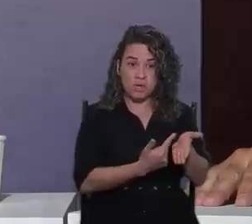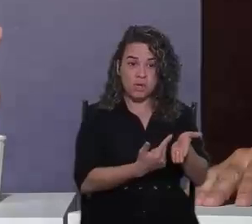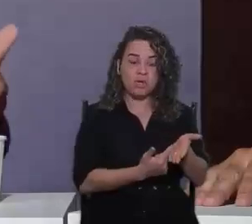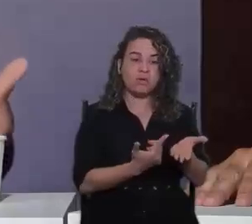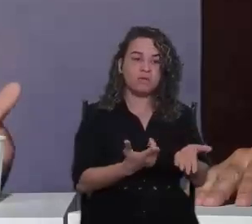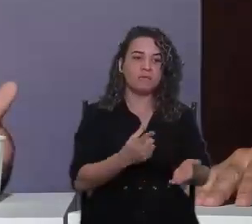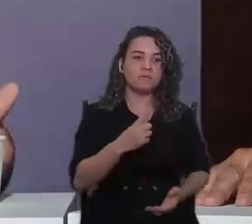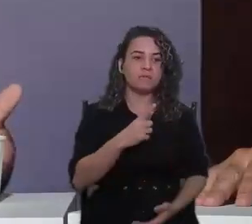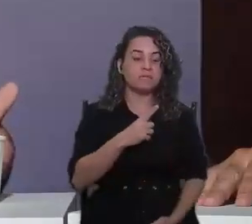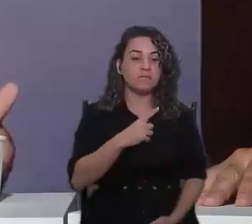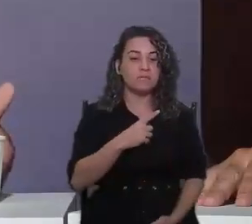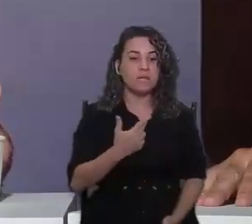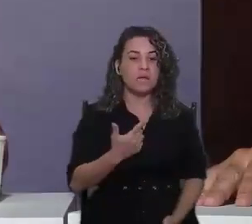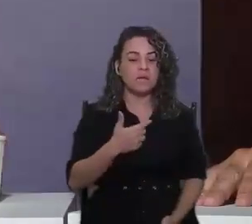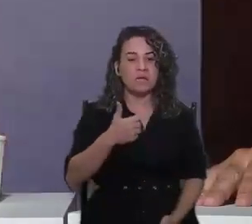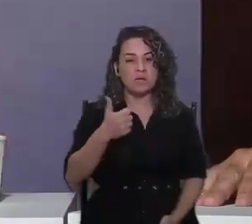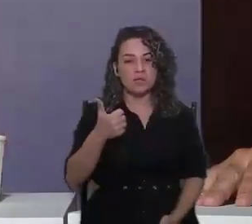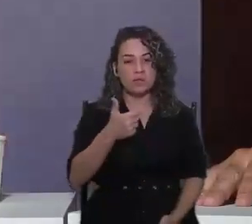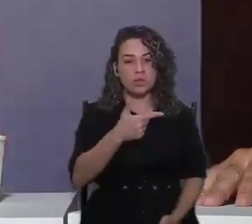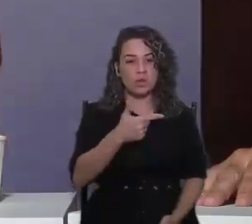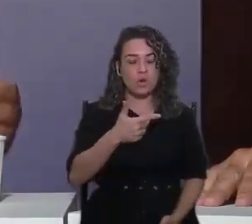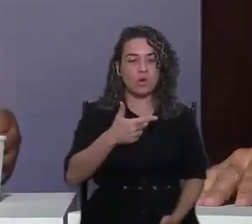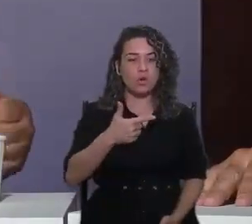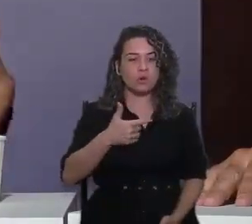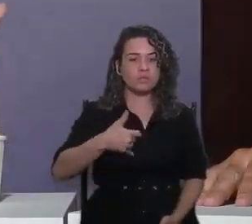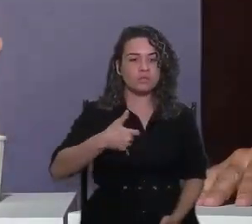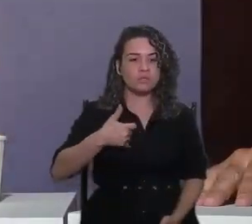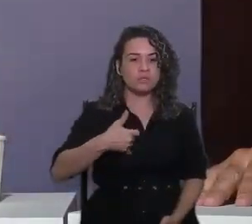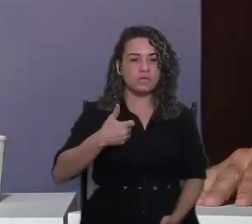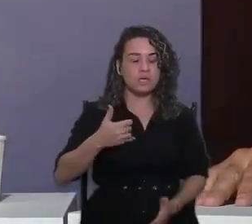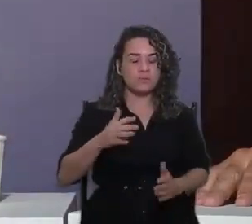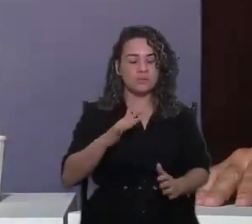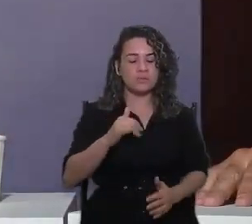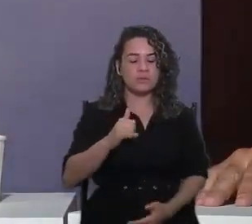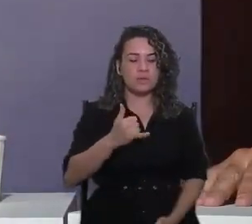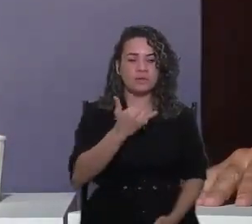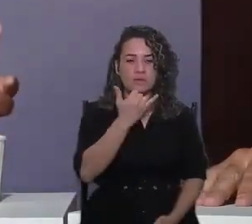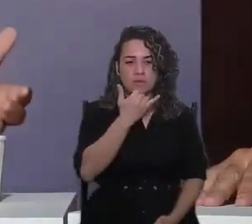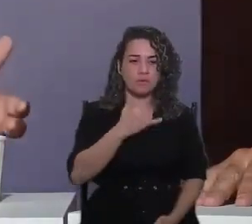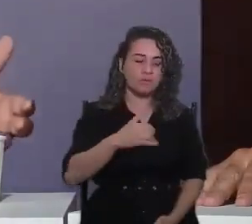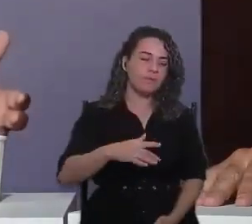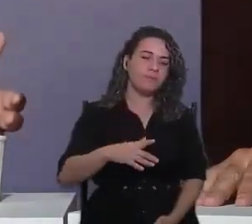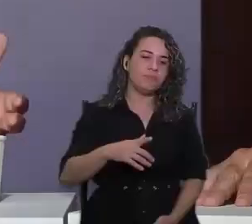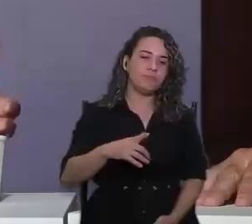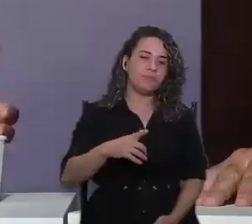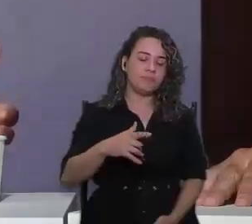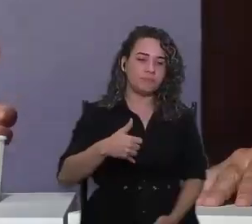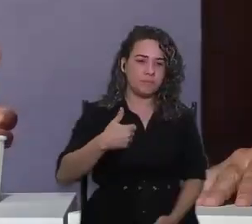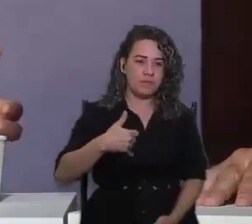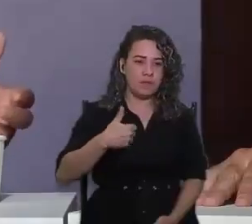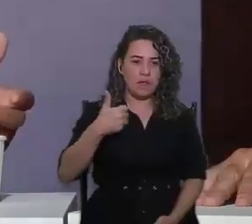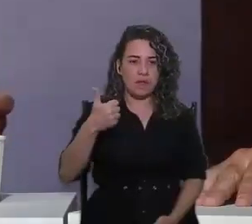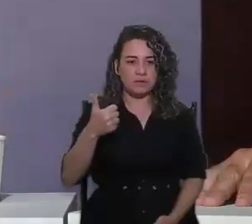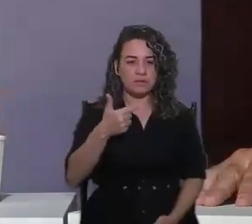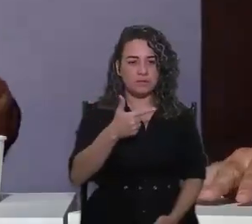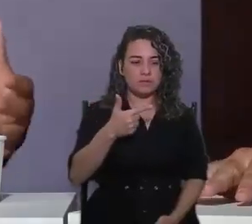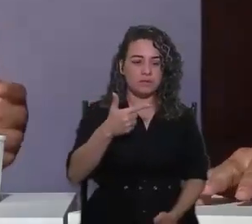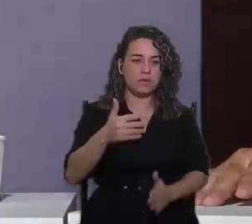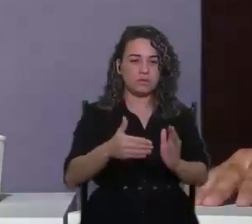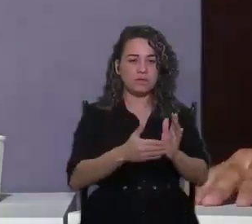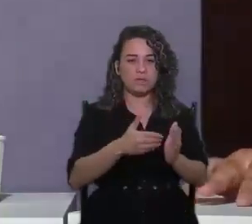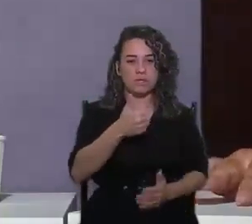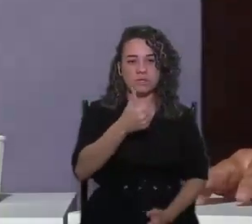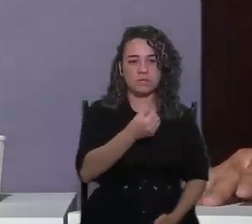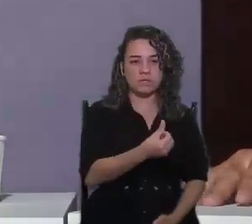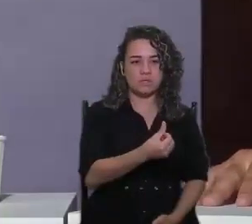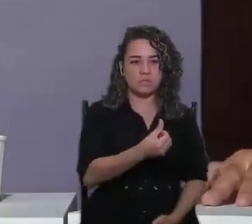autores com mais representatividade também. Eu acho que a gente tem autores que falam para a adolescência, como a Maidi Lacerda, tem uma galera